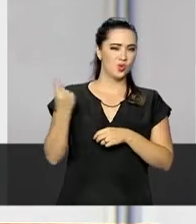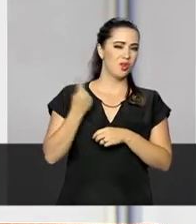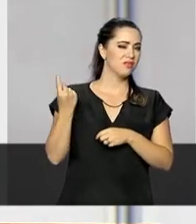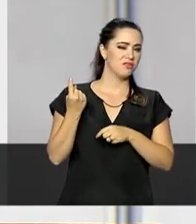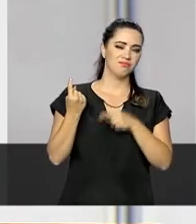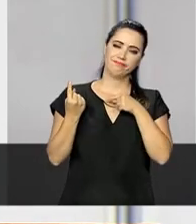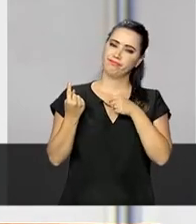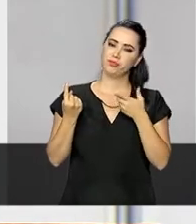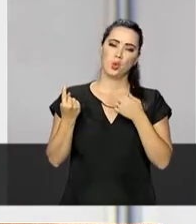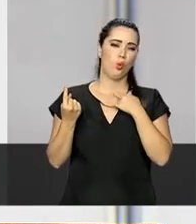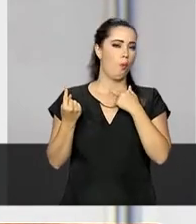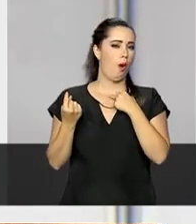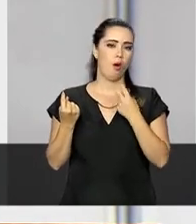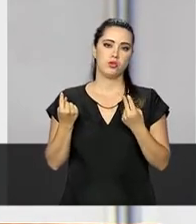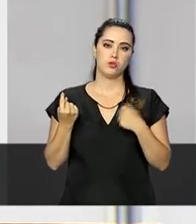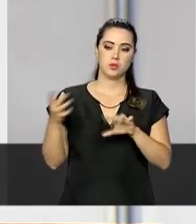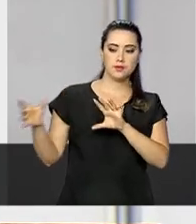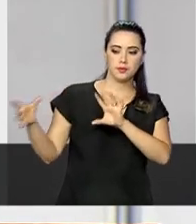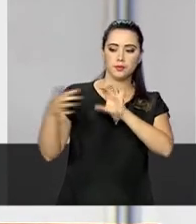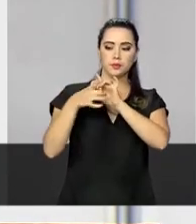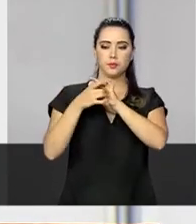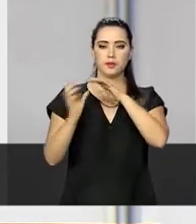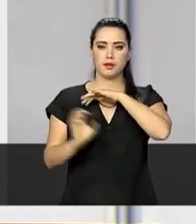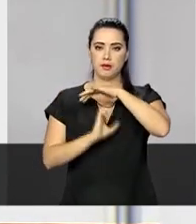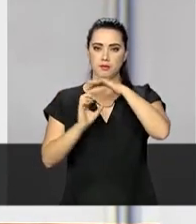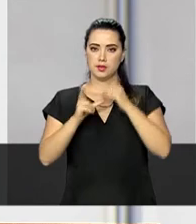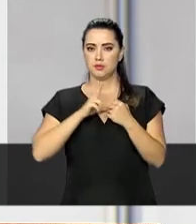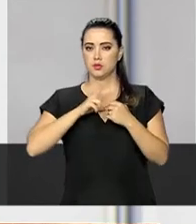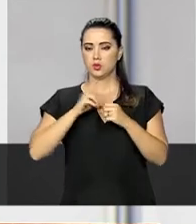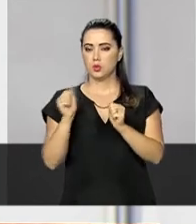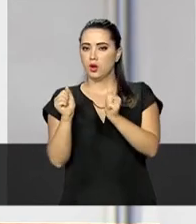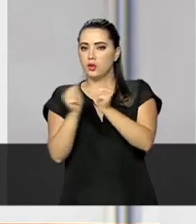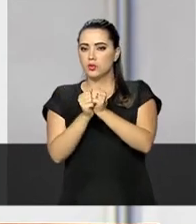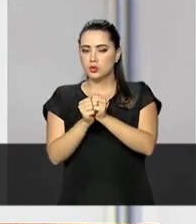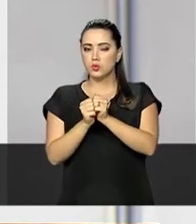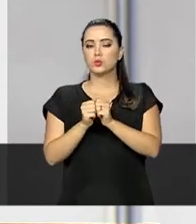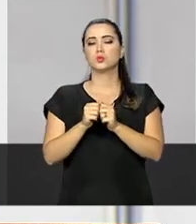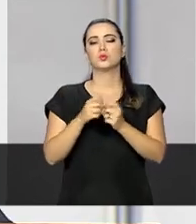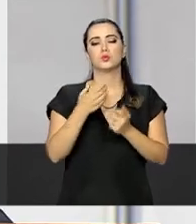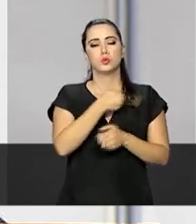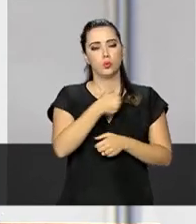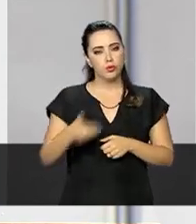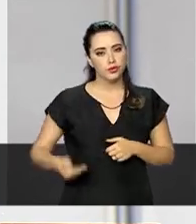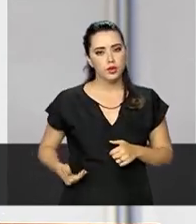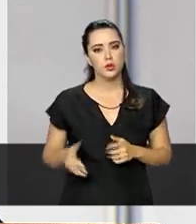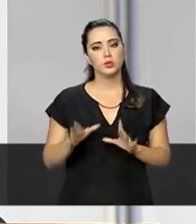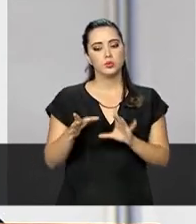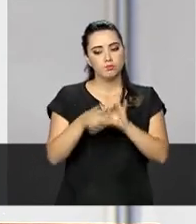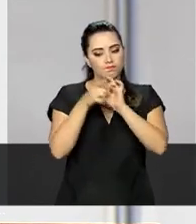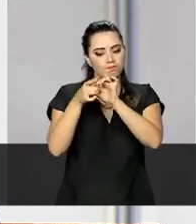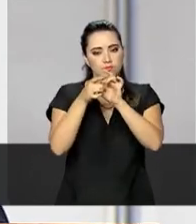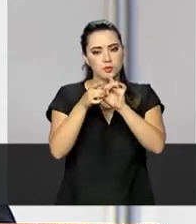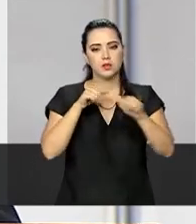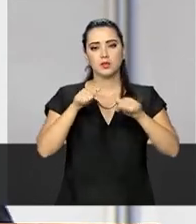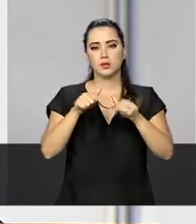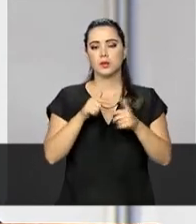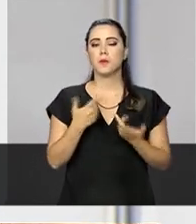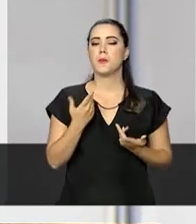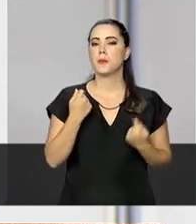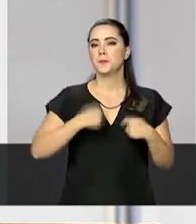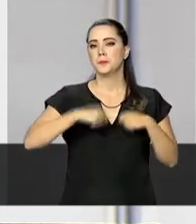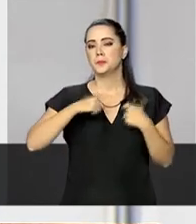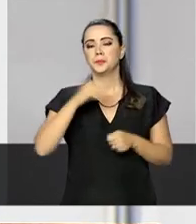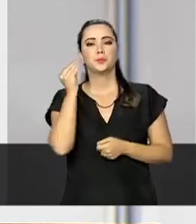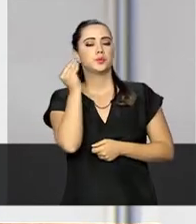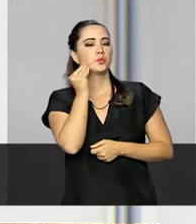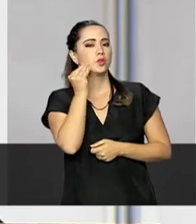poder público com a iniciativa privada e até eu confesso aos senhores e senhoras que eu queria fazer um teste queria verificar